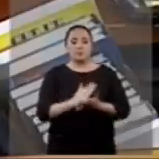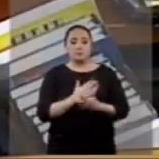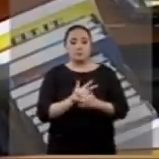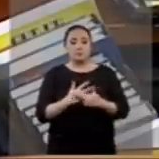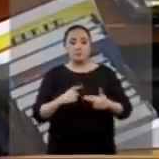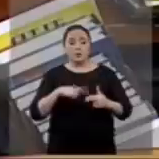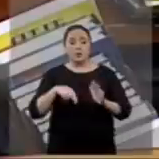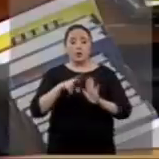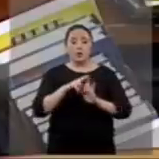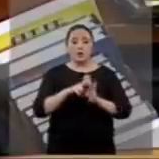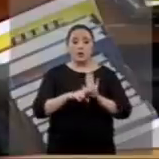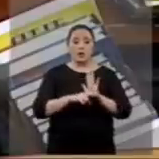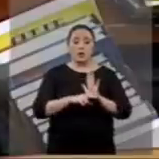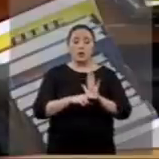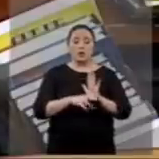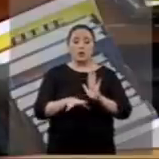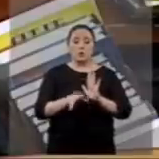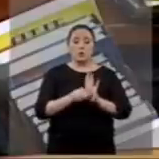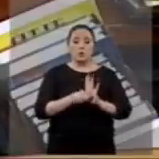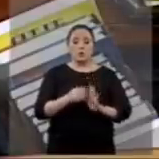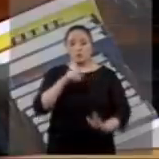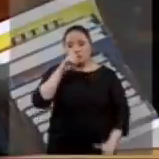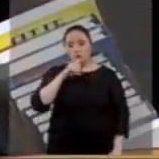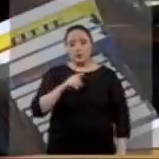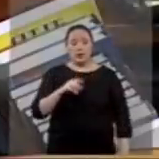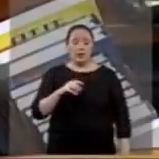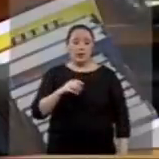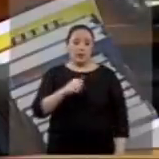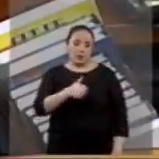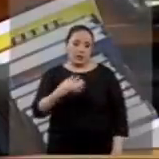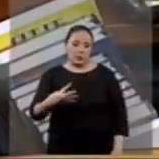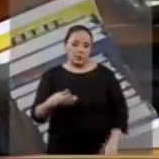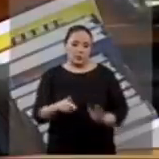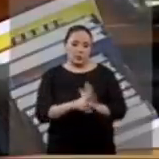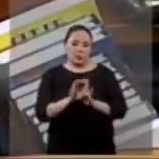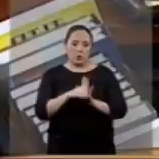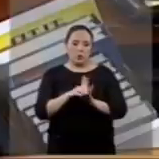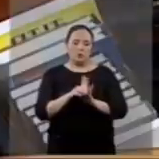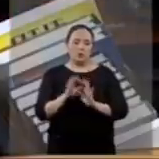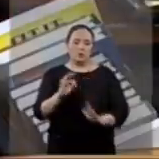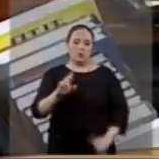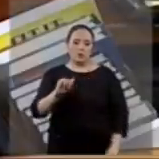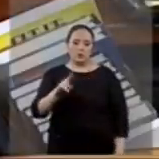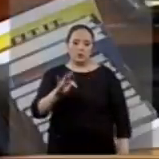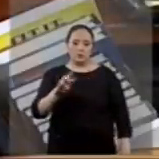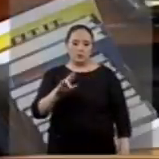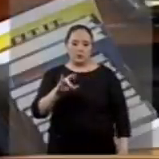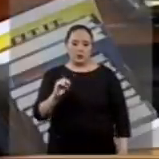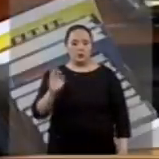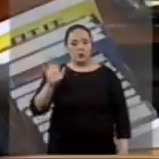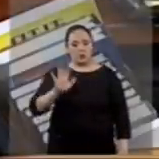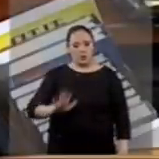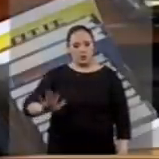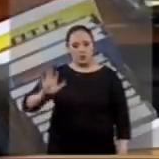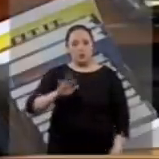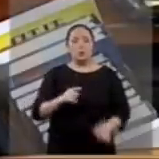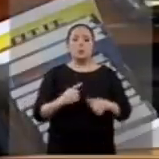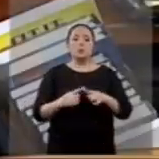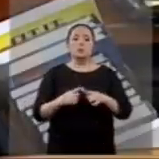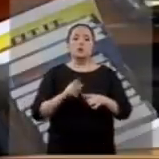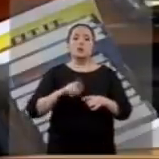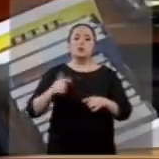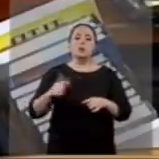na norma complementar, artigo 14 do Código Tributário Nacional, por não versar meras